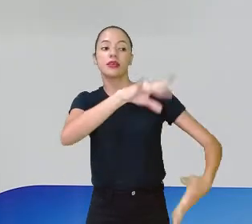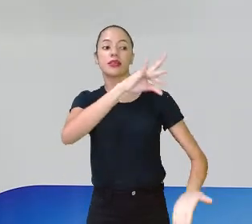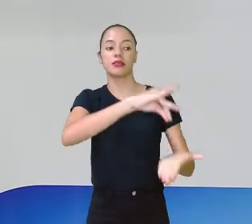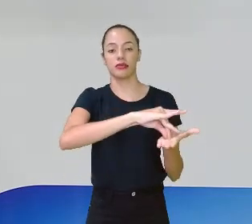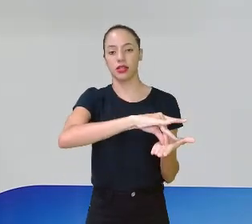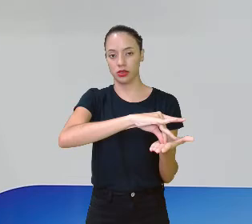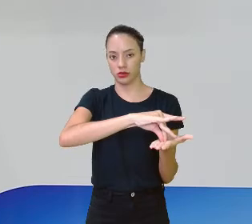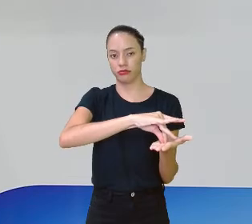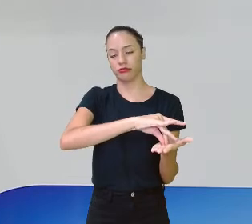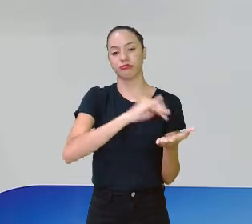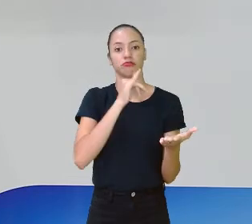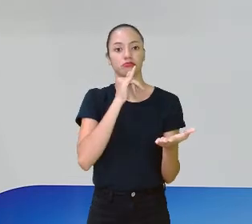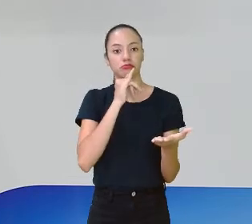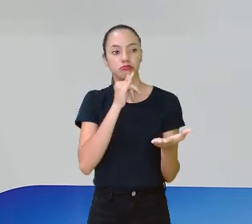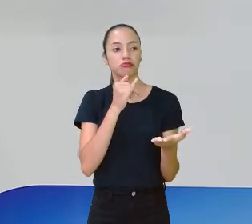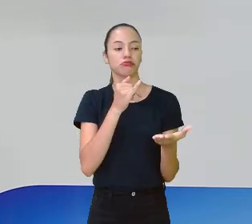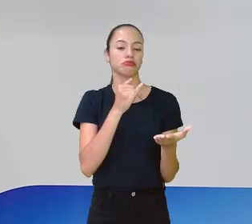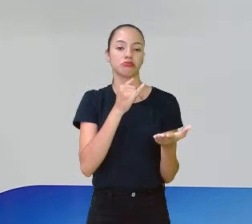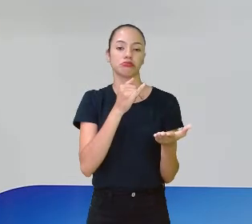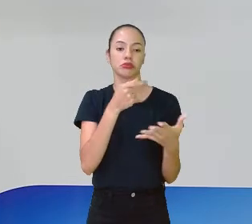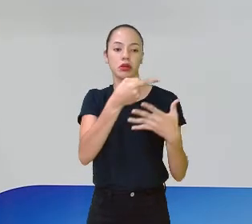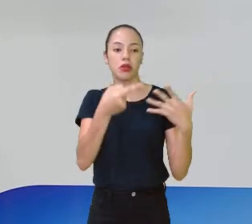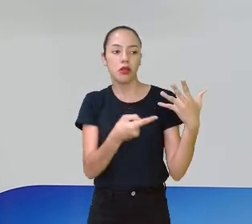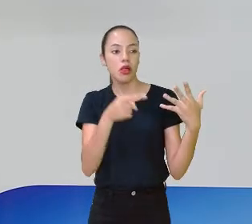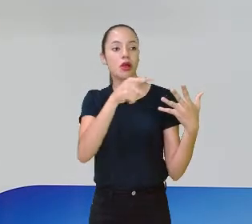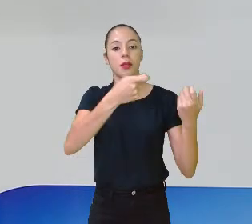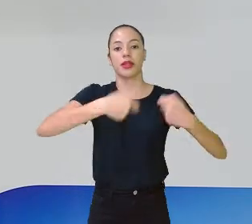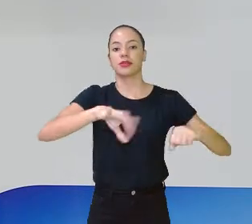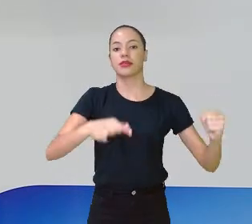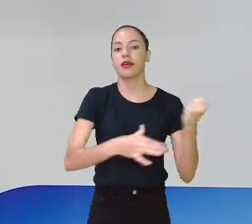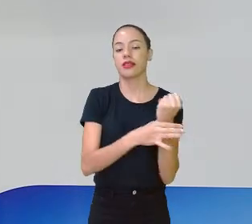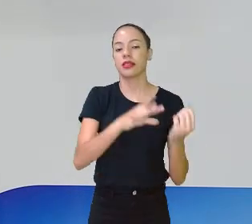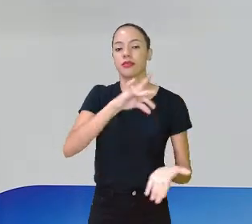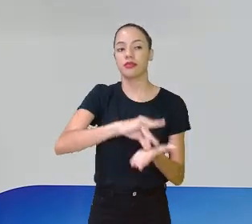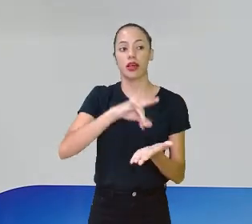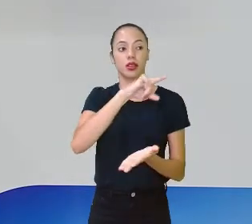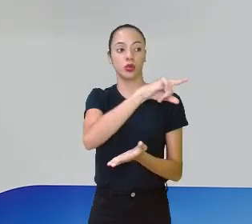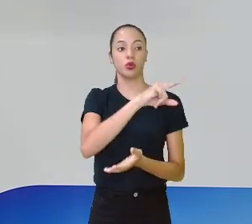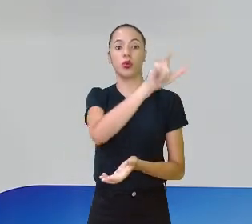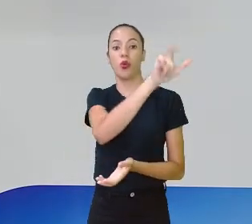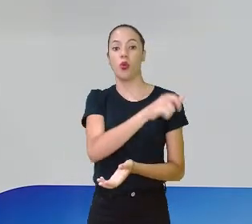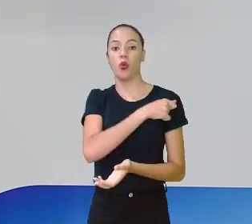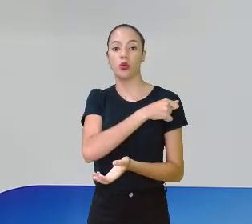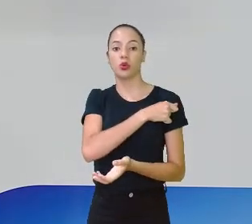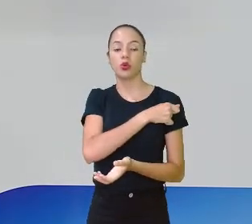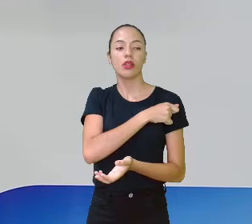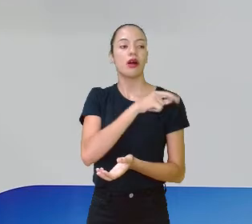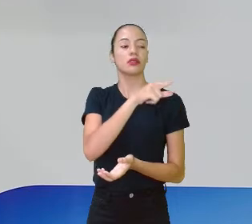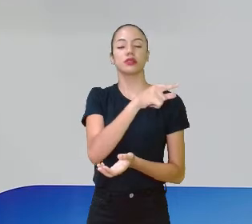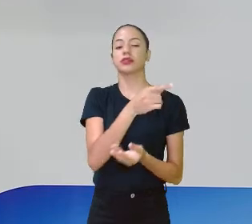verdade ser contemplado, então ele vai sair dali e ele vai ser